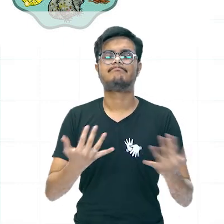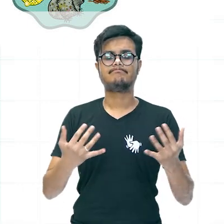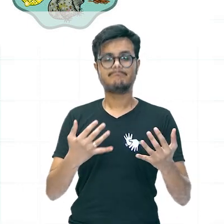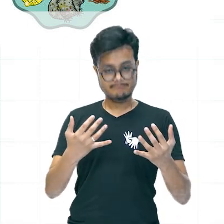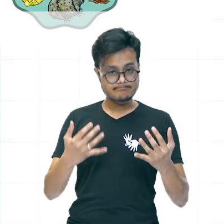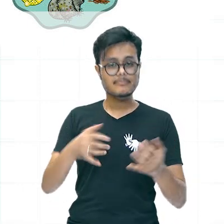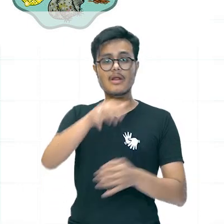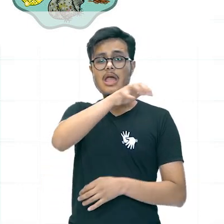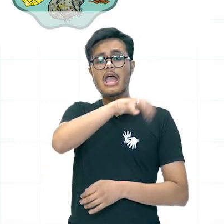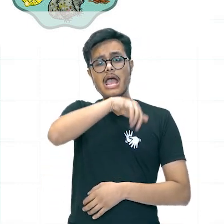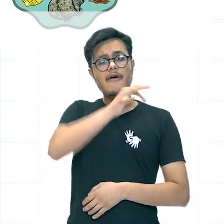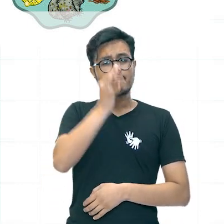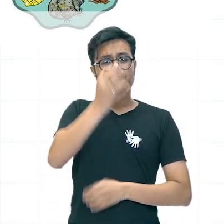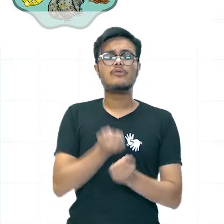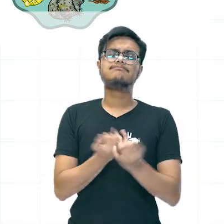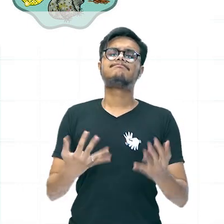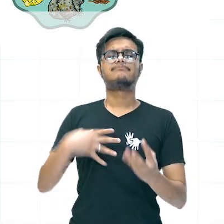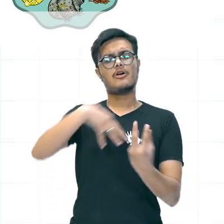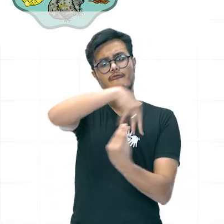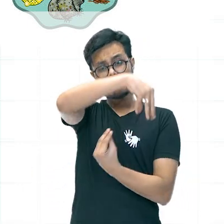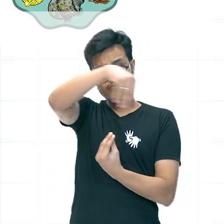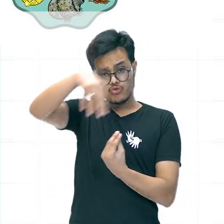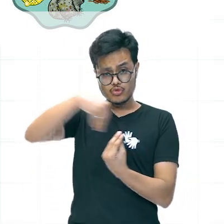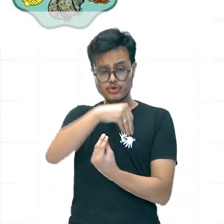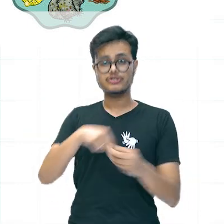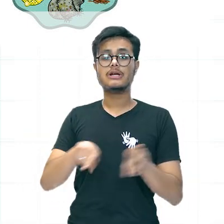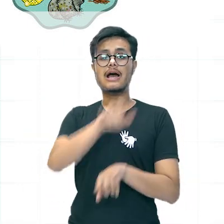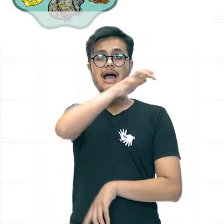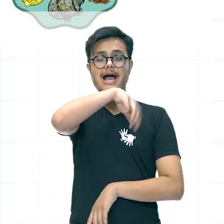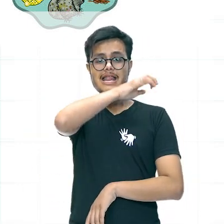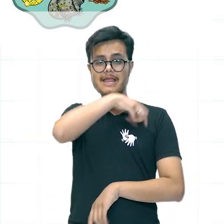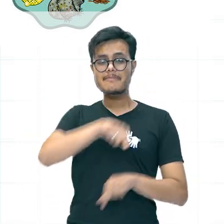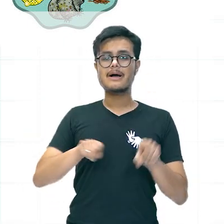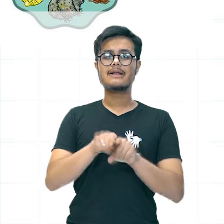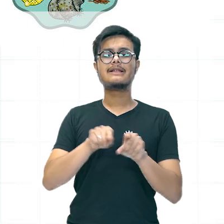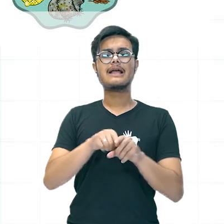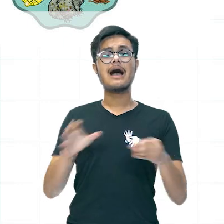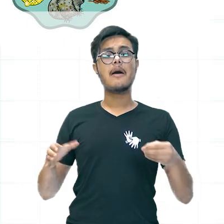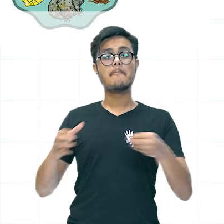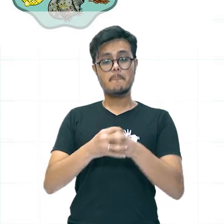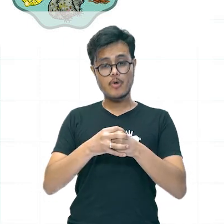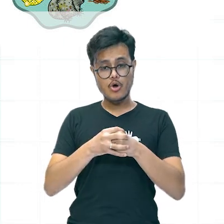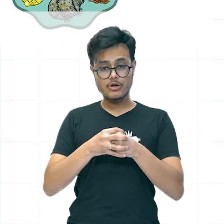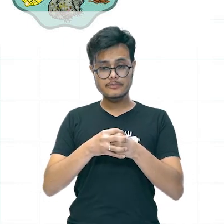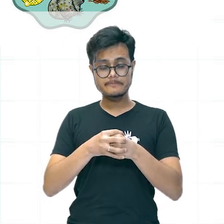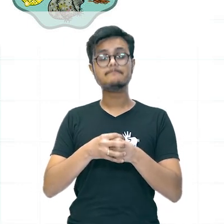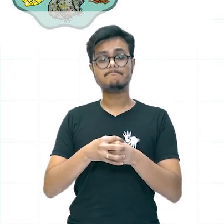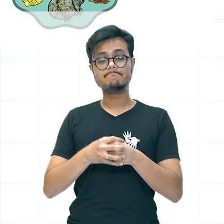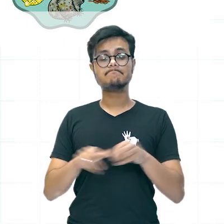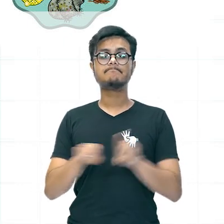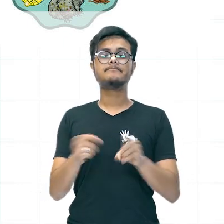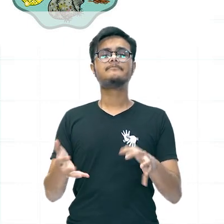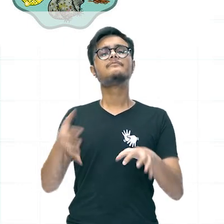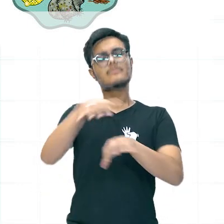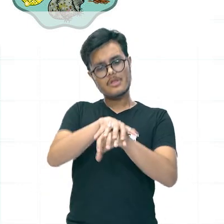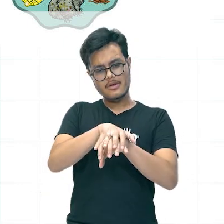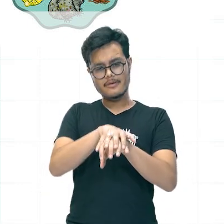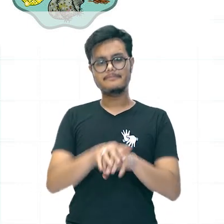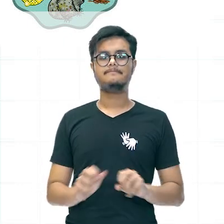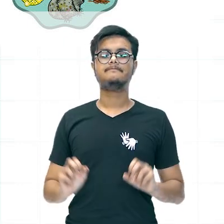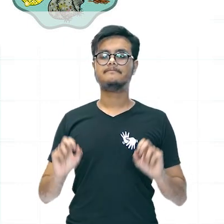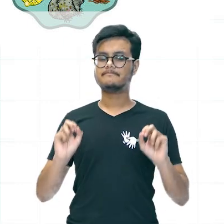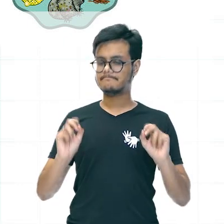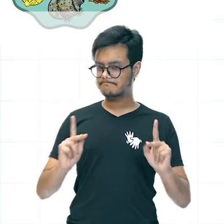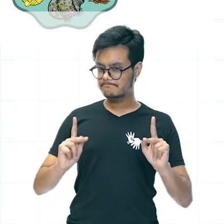dos animais é o Animalia, dos fungos é Fungi, dos protistas, né, nós temos aí o reino Protista e das bactérias